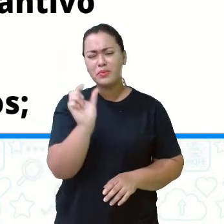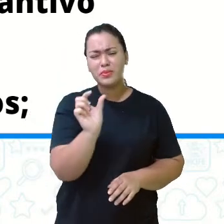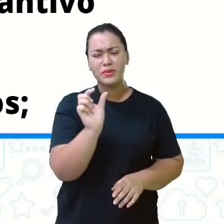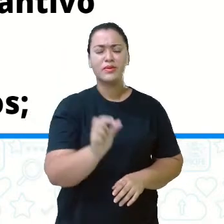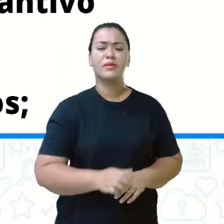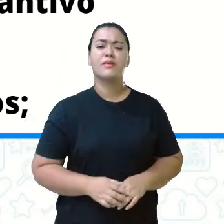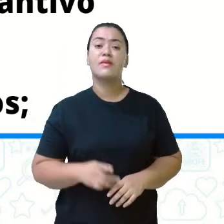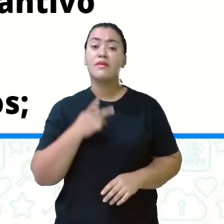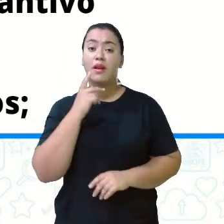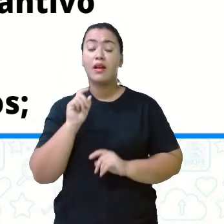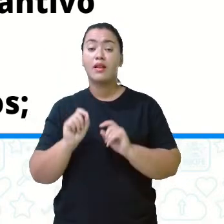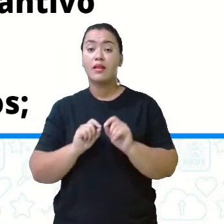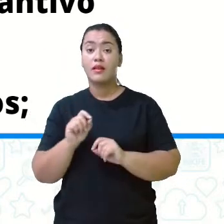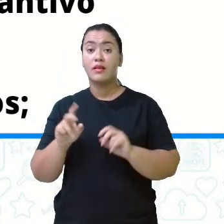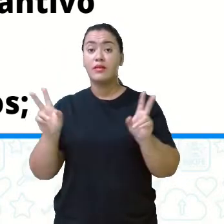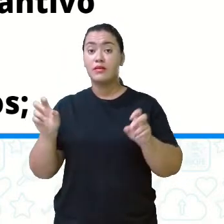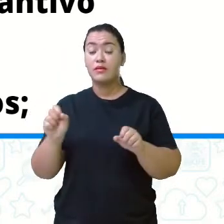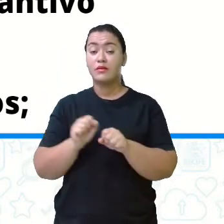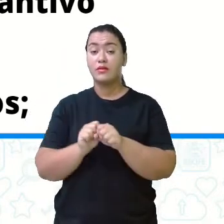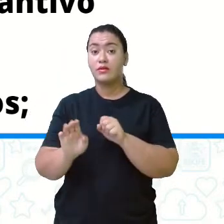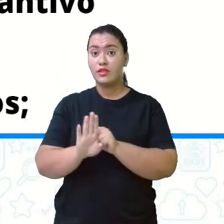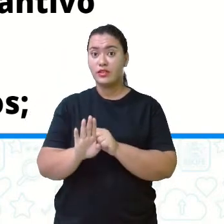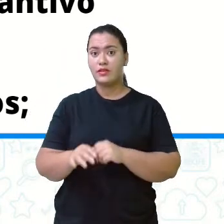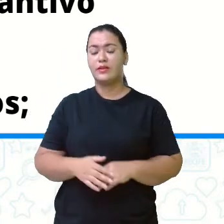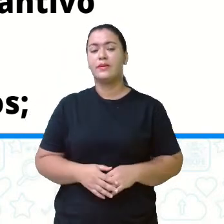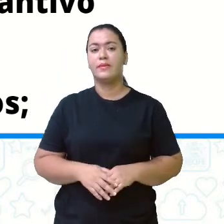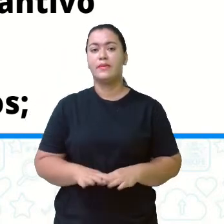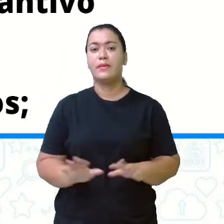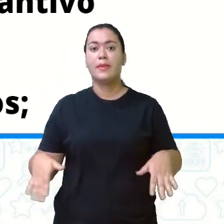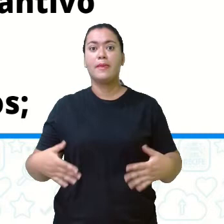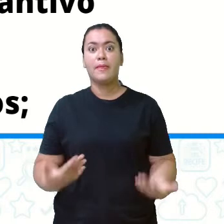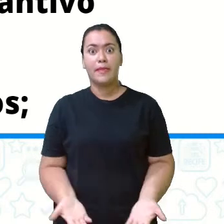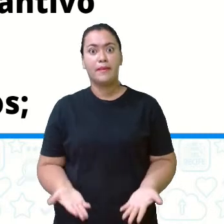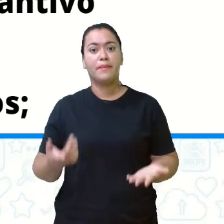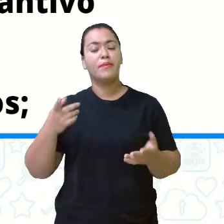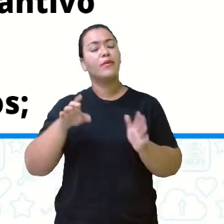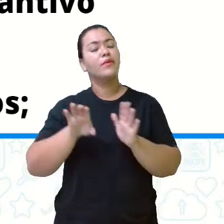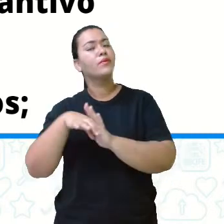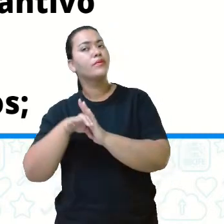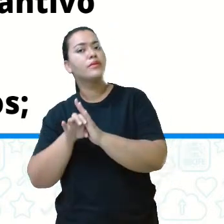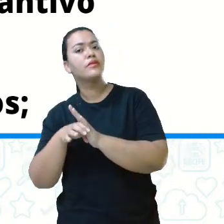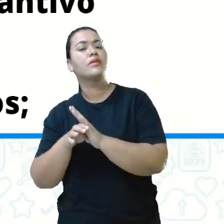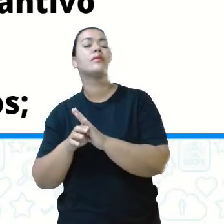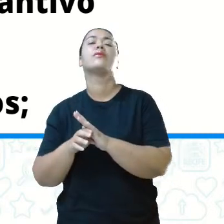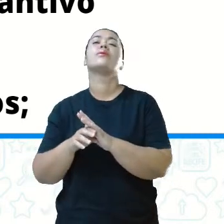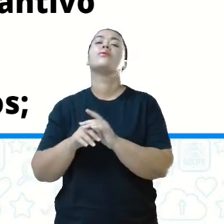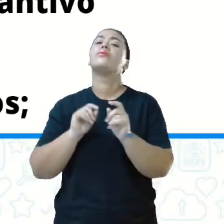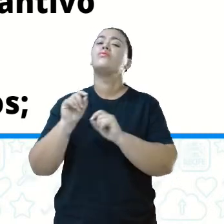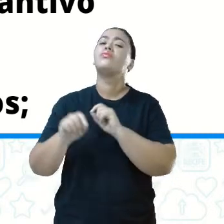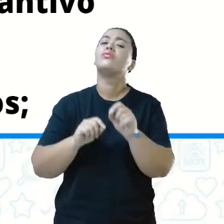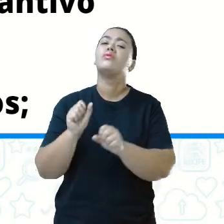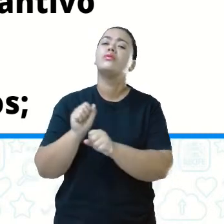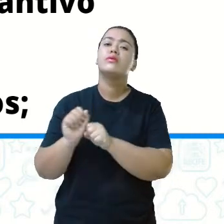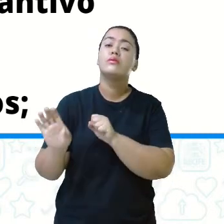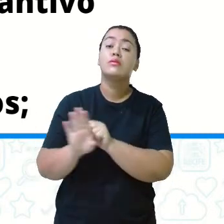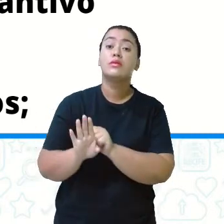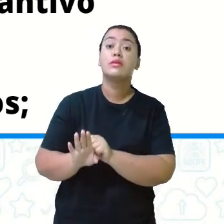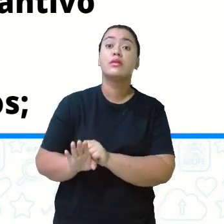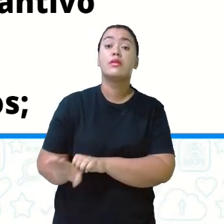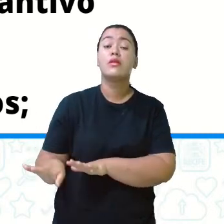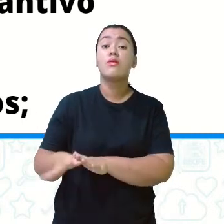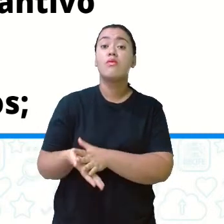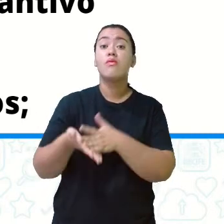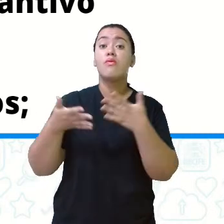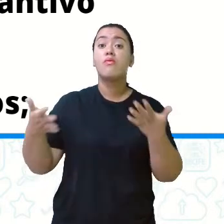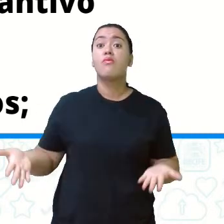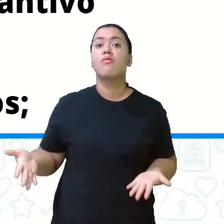que fala inclusive sobre substantivos. E vamos ver, né, o conceito, o que são substantivos e qual